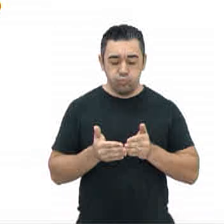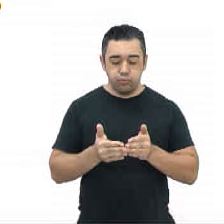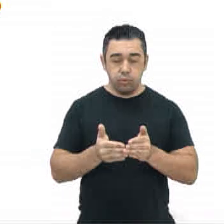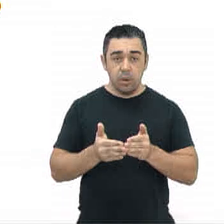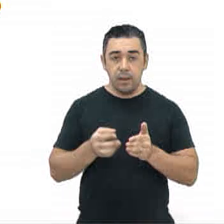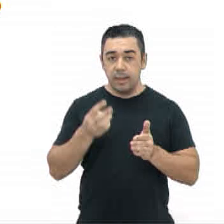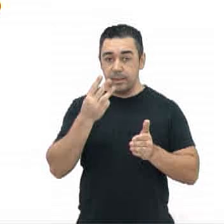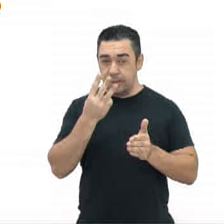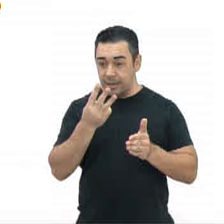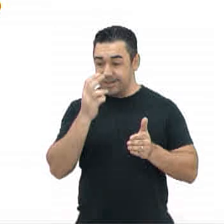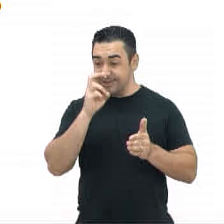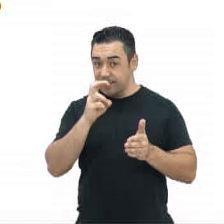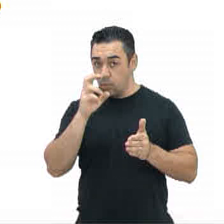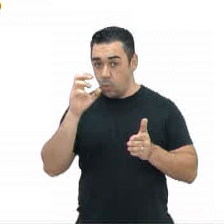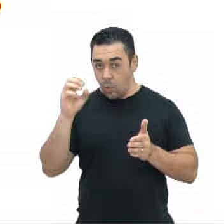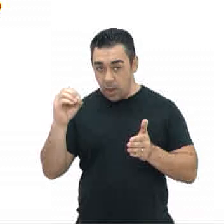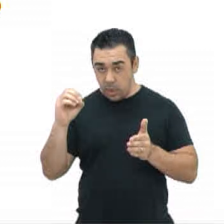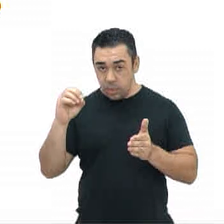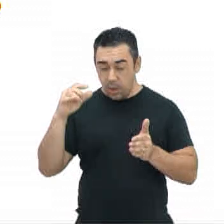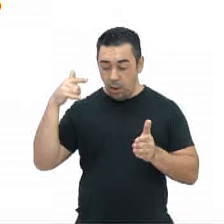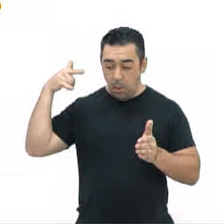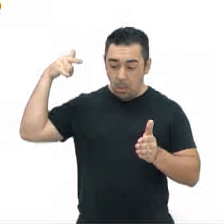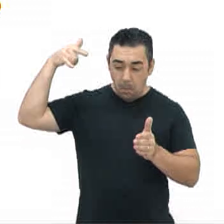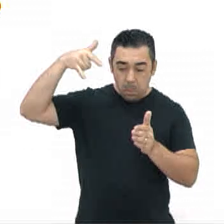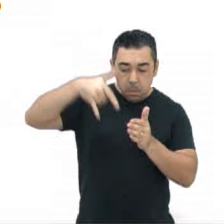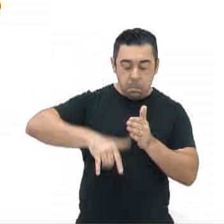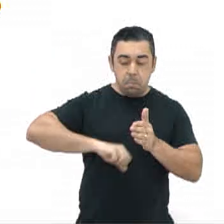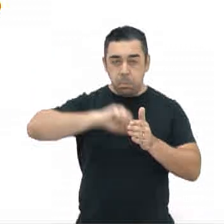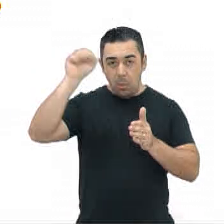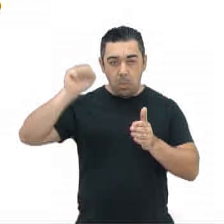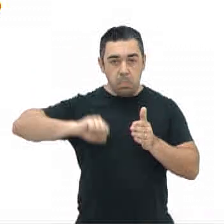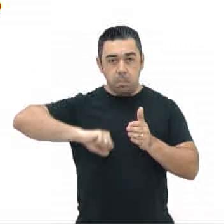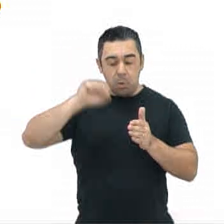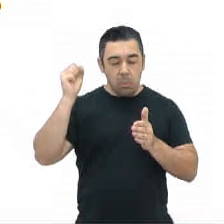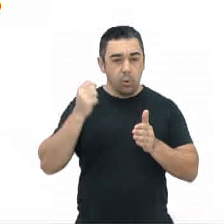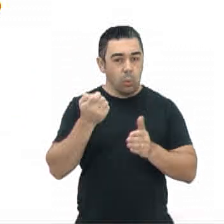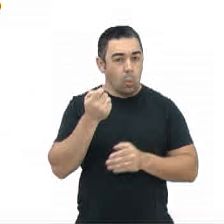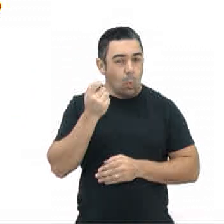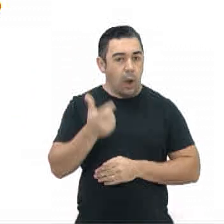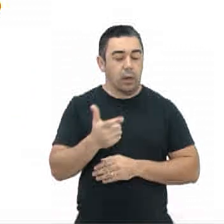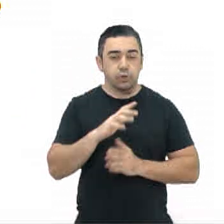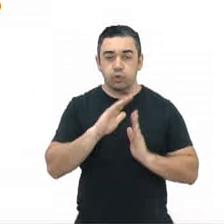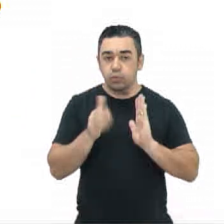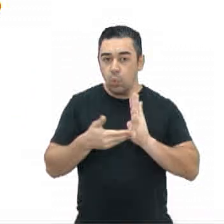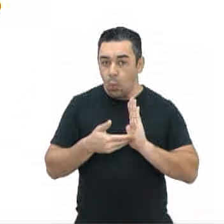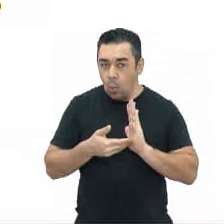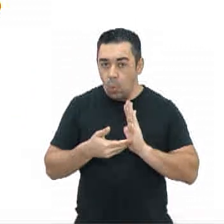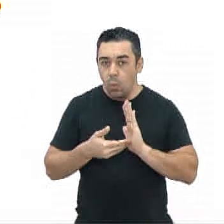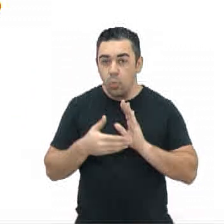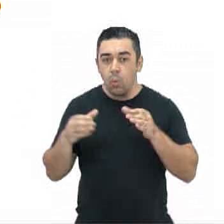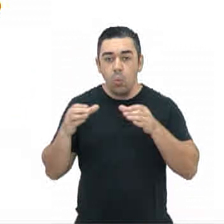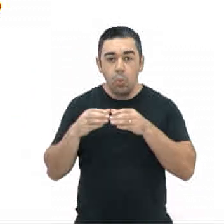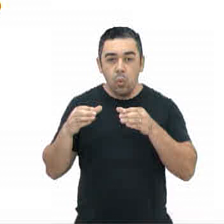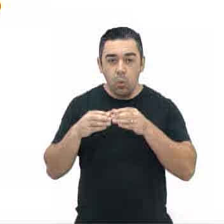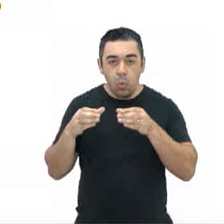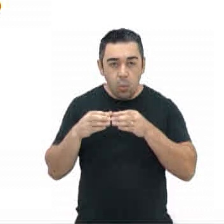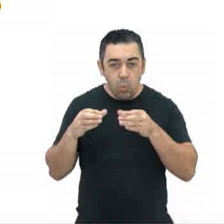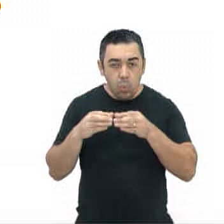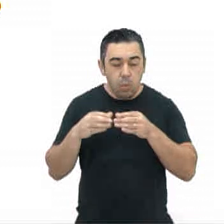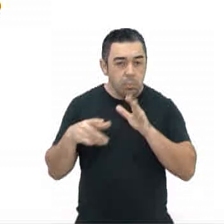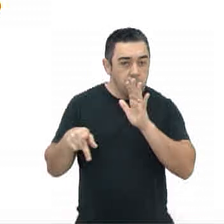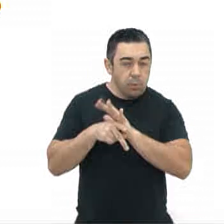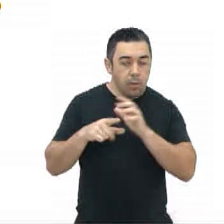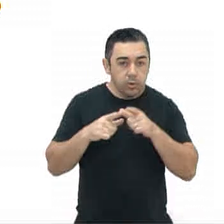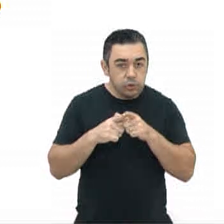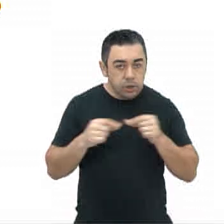350 aviões, quase toda o grupo, quase todo, vamos dizer assim, o conjunto inteiro da